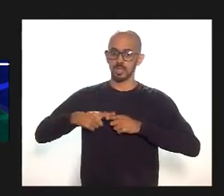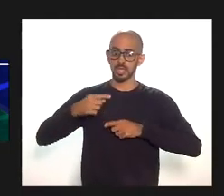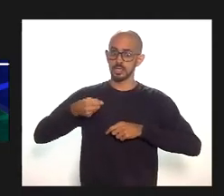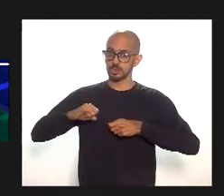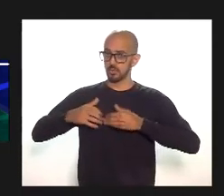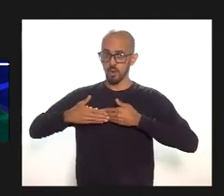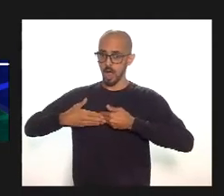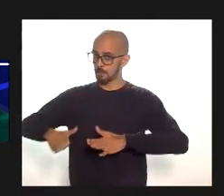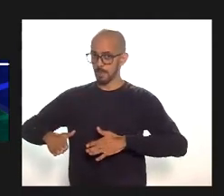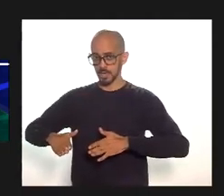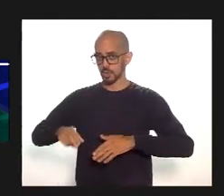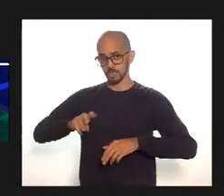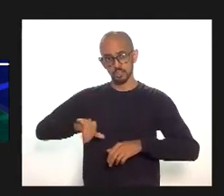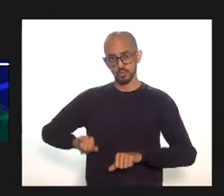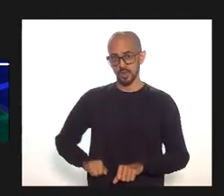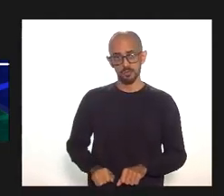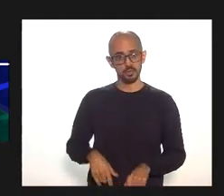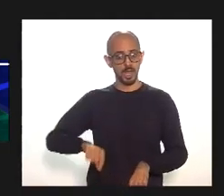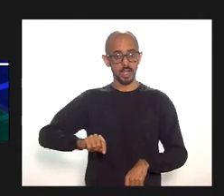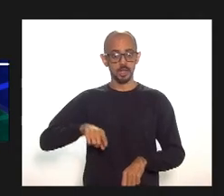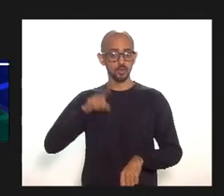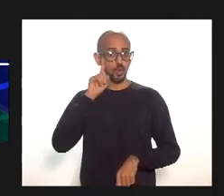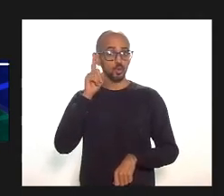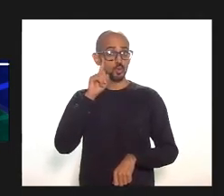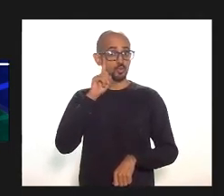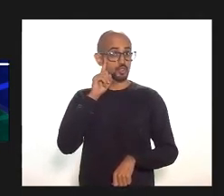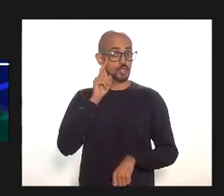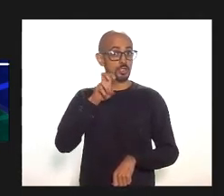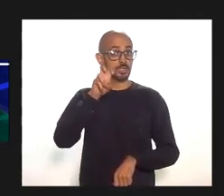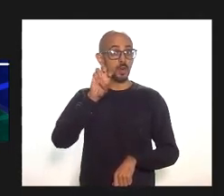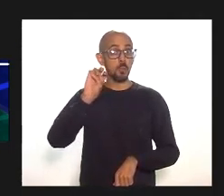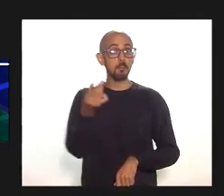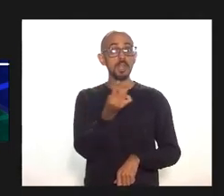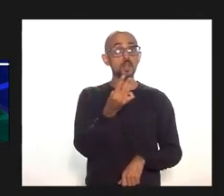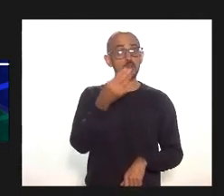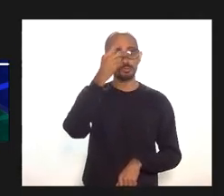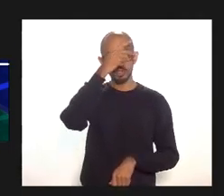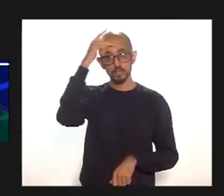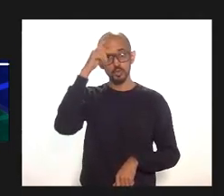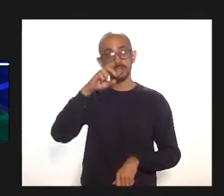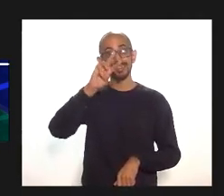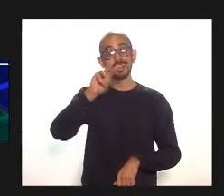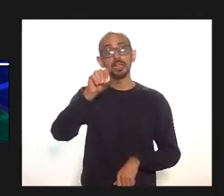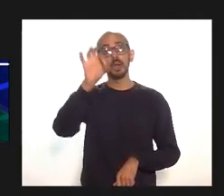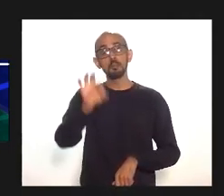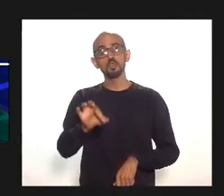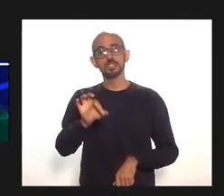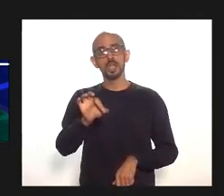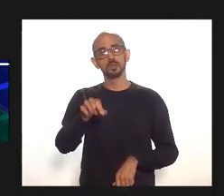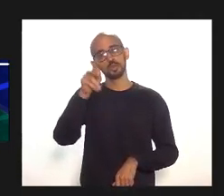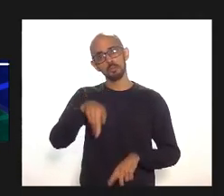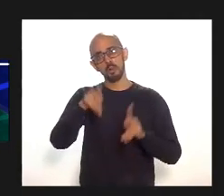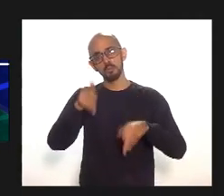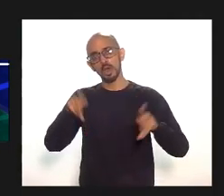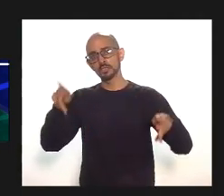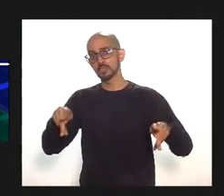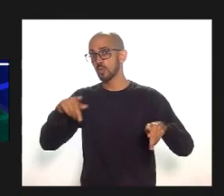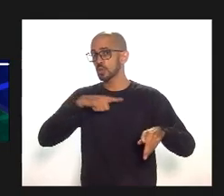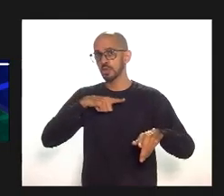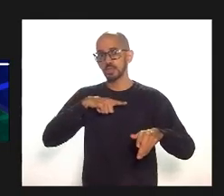vamos movimentar por dia 5 milhões de pessoas, 30% da população, tendo um impacto direto sobre as curvas da